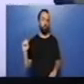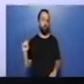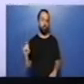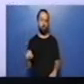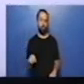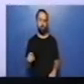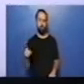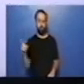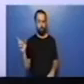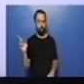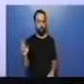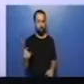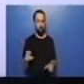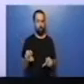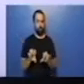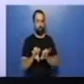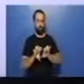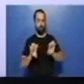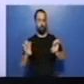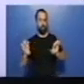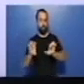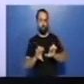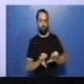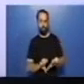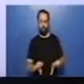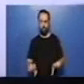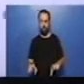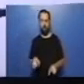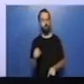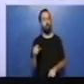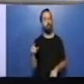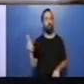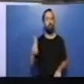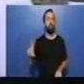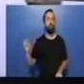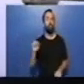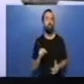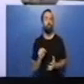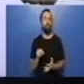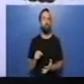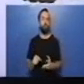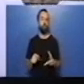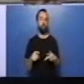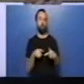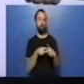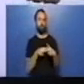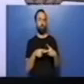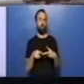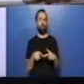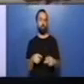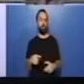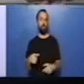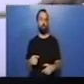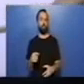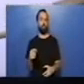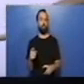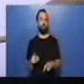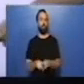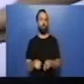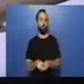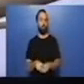da matemática. Ó, tem um ângulo, que nós estudamos ângulos. Aqui tem divisões,